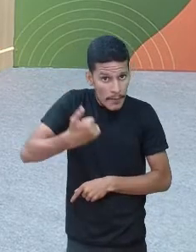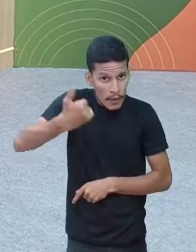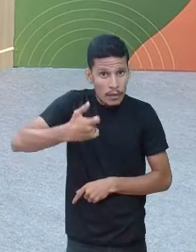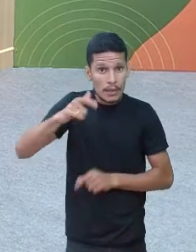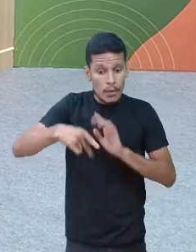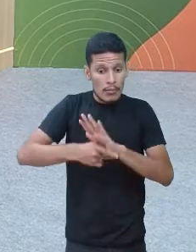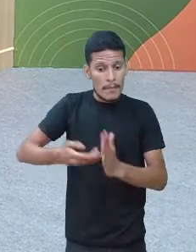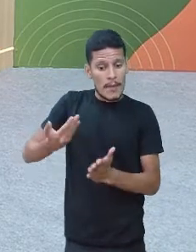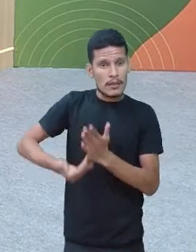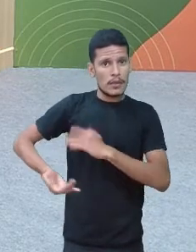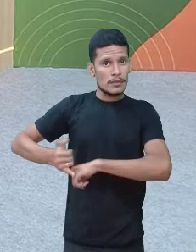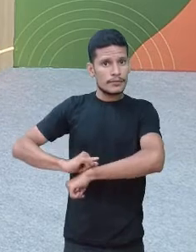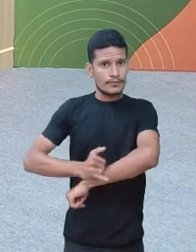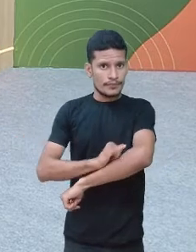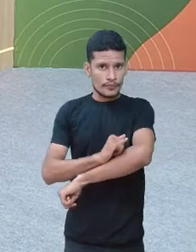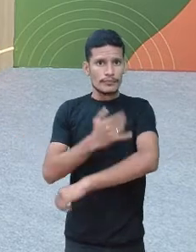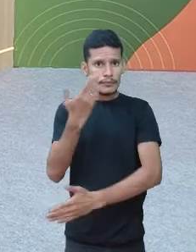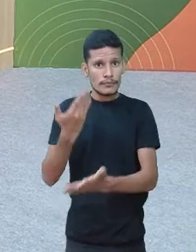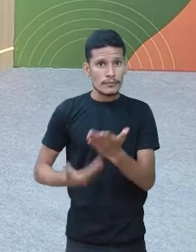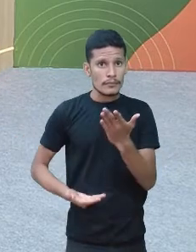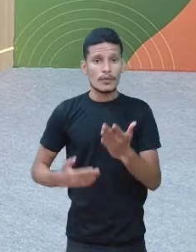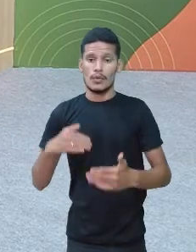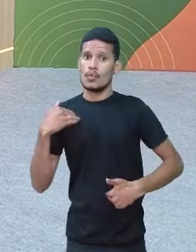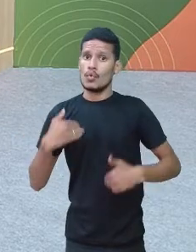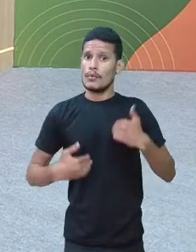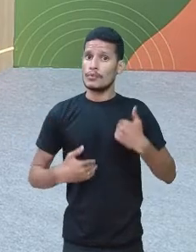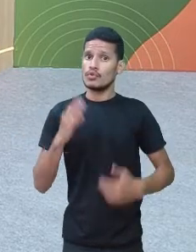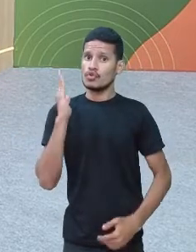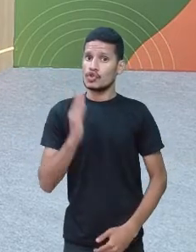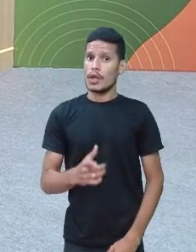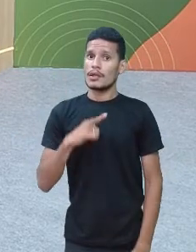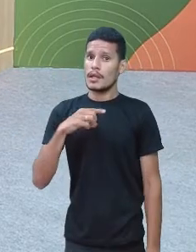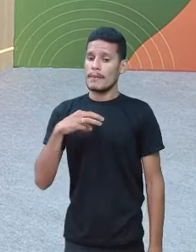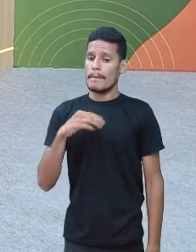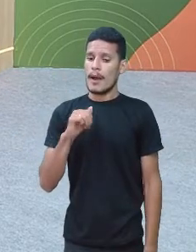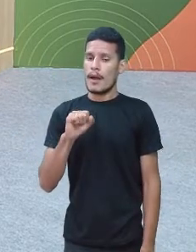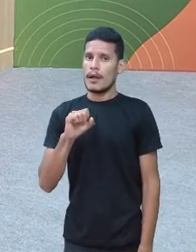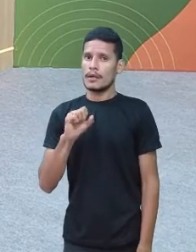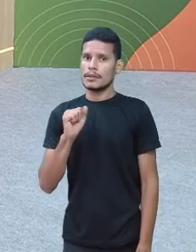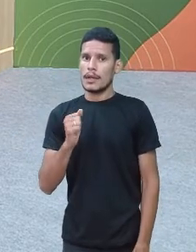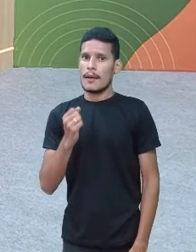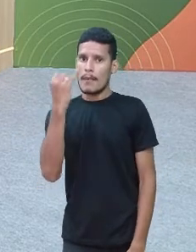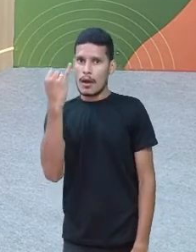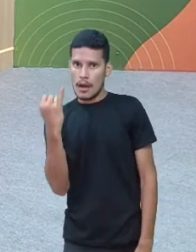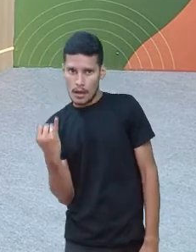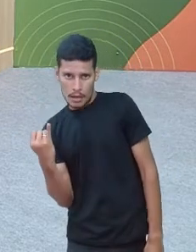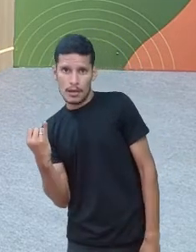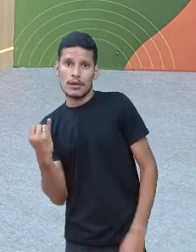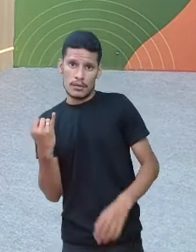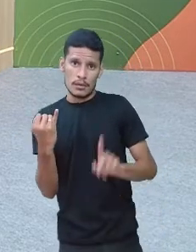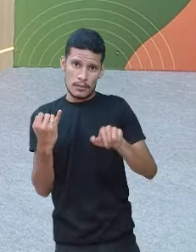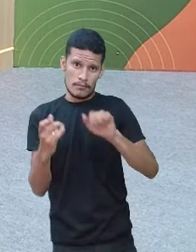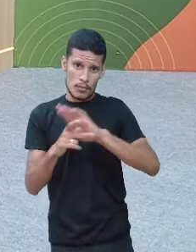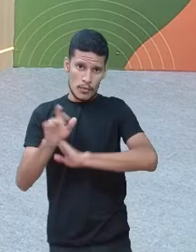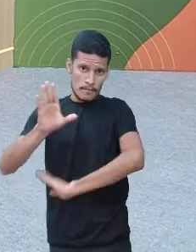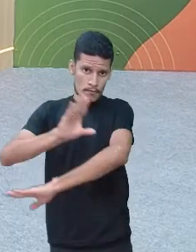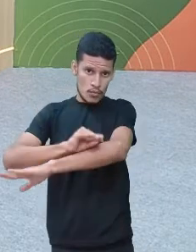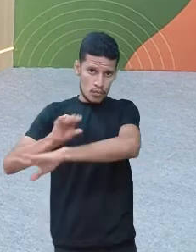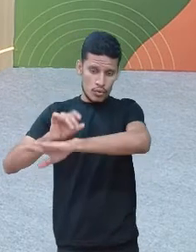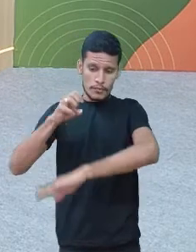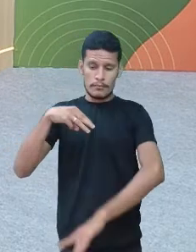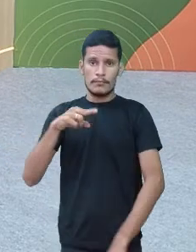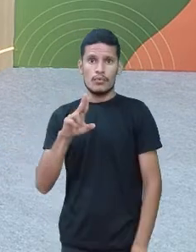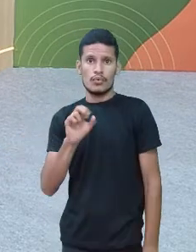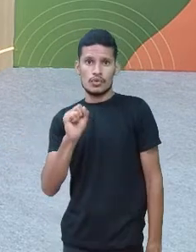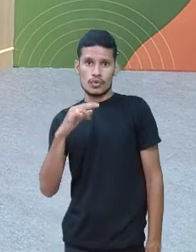perder gordura, né? O nosso corpo ele é composto por massa magra, que a gente chama, né? Que é massa magra, que é o músculo, e ele é